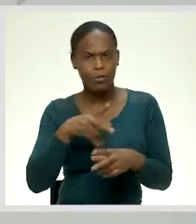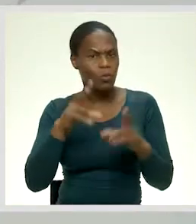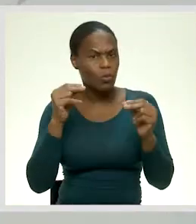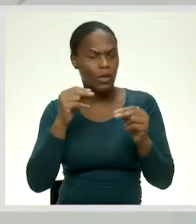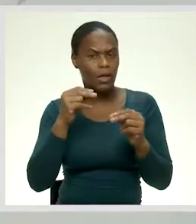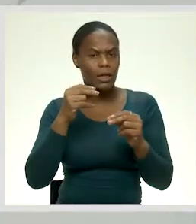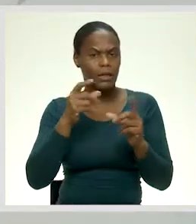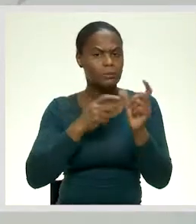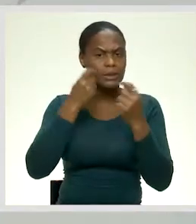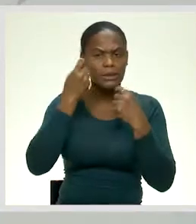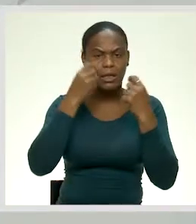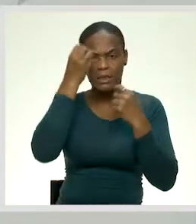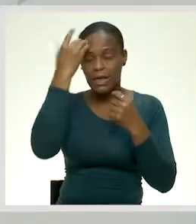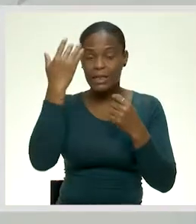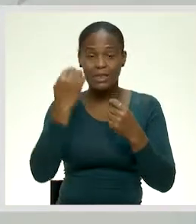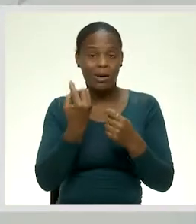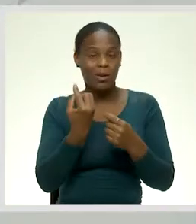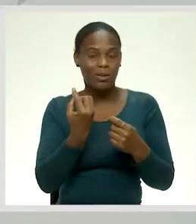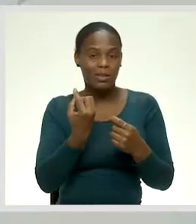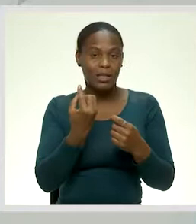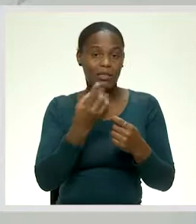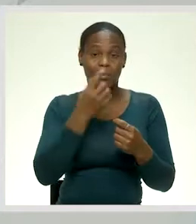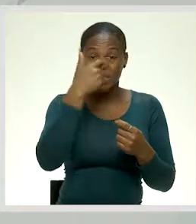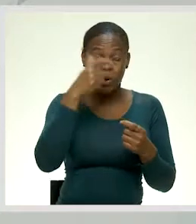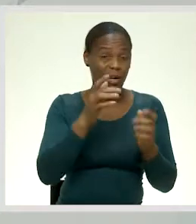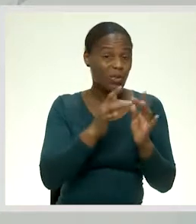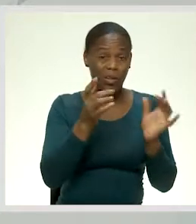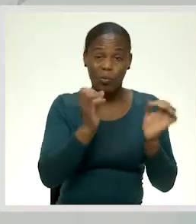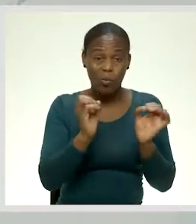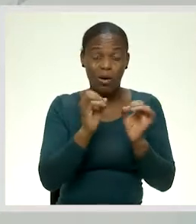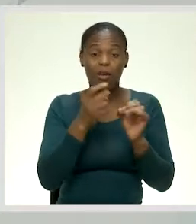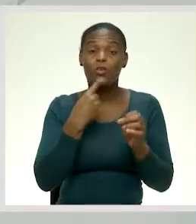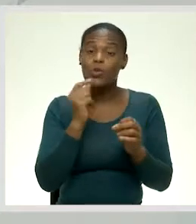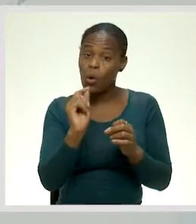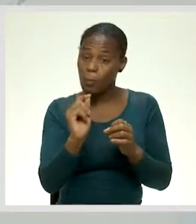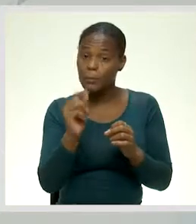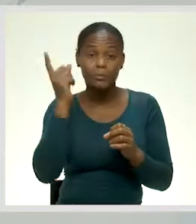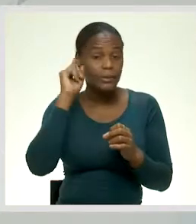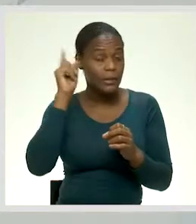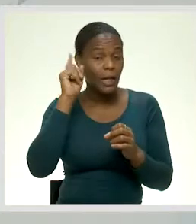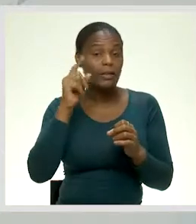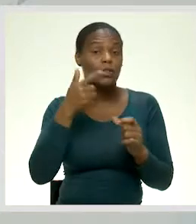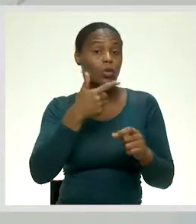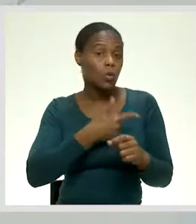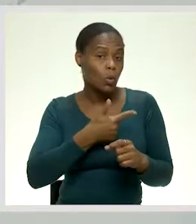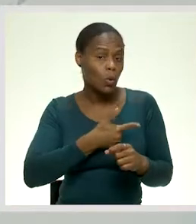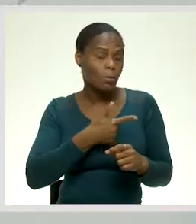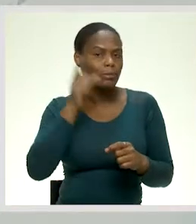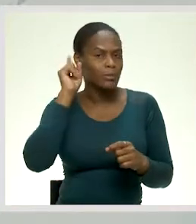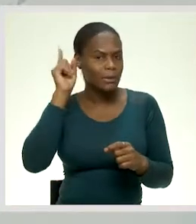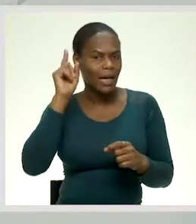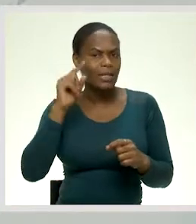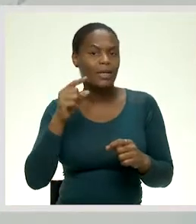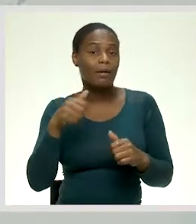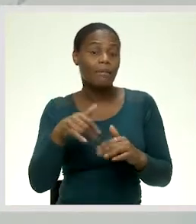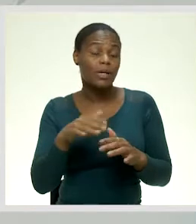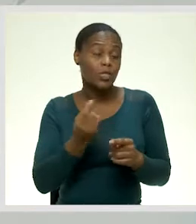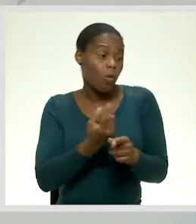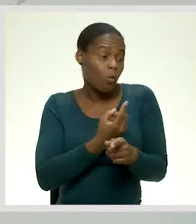ser o ilustre incontactável. Colocar nome, importante. Turma, muito importante. São elementos que